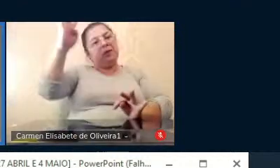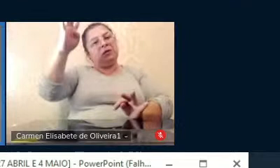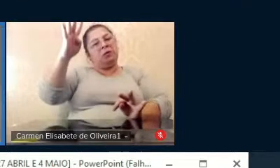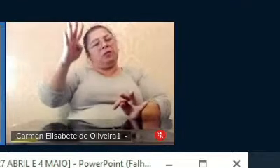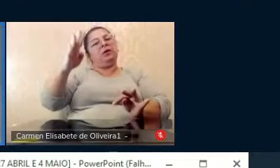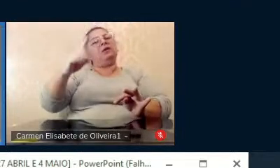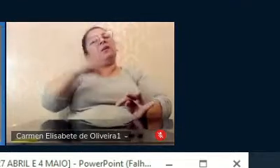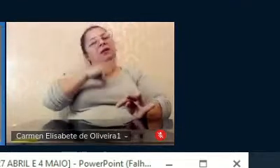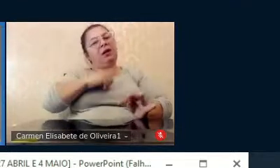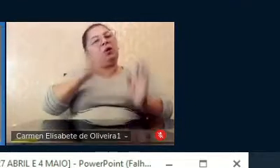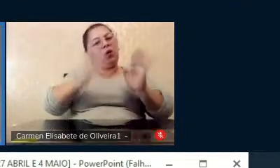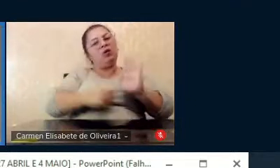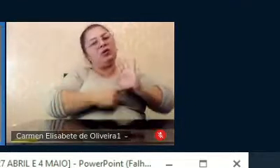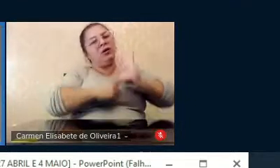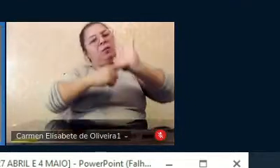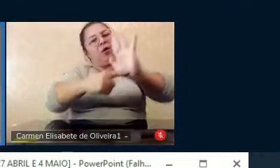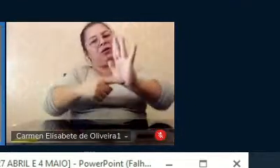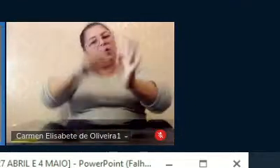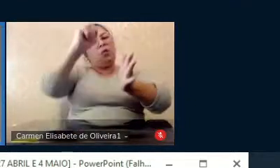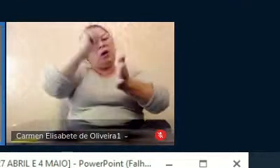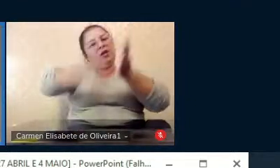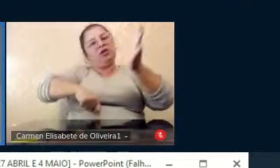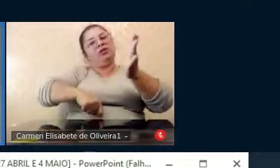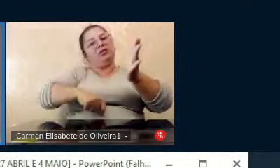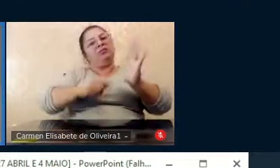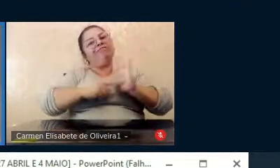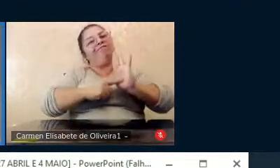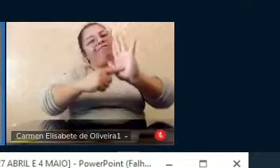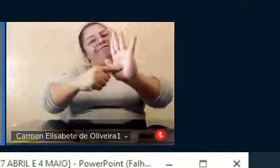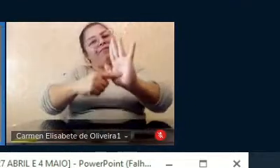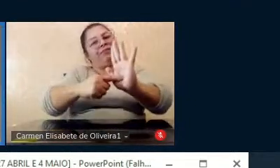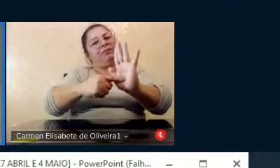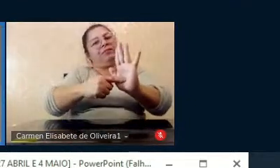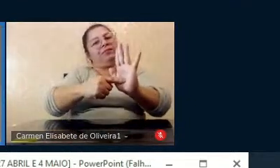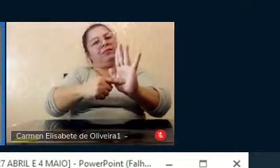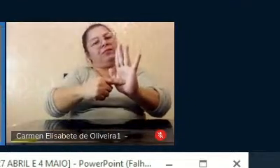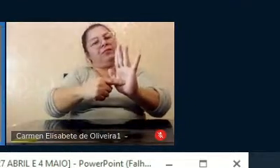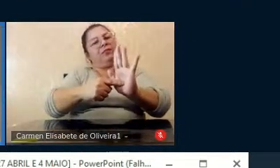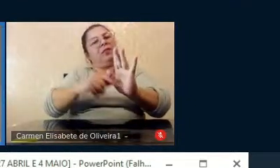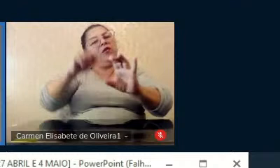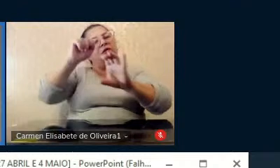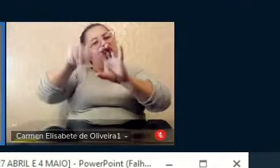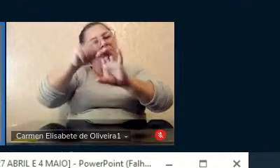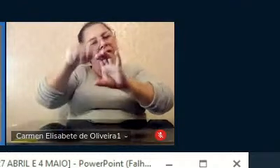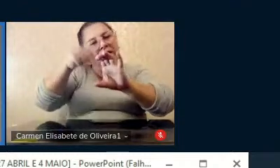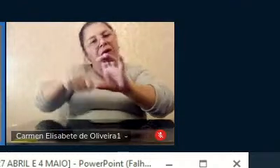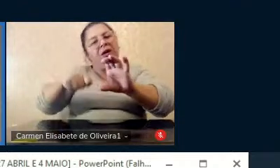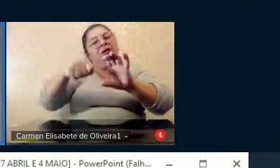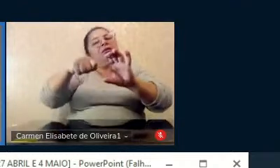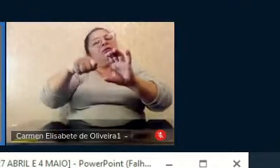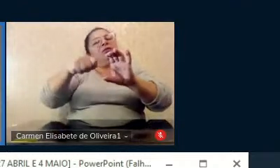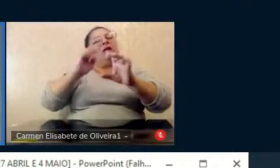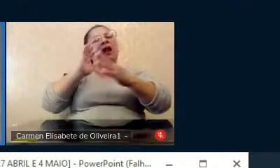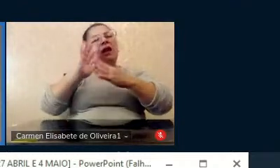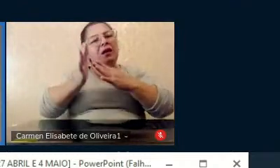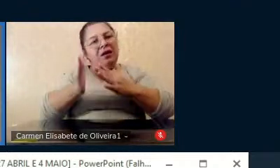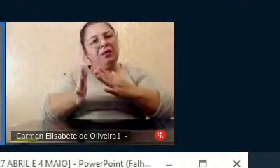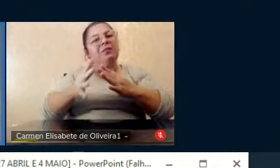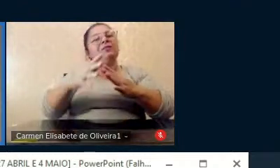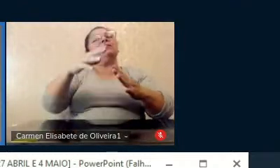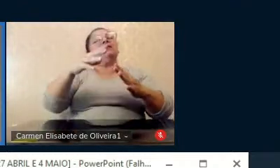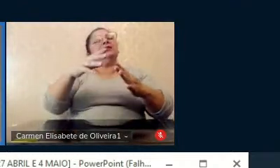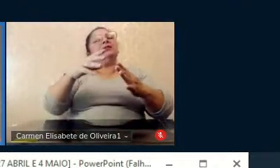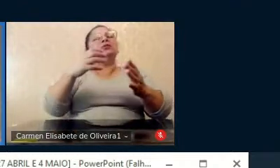que disponibilizaram esse registro por meio dos vídeos, né, porque a Libras, de